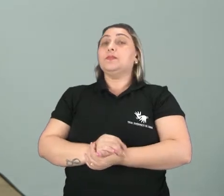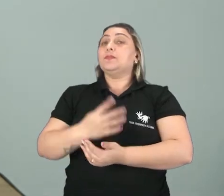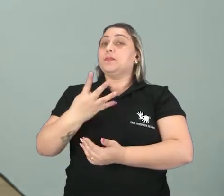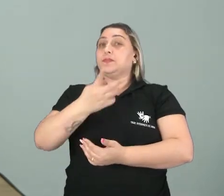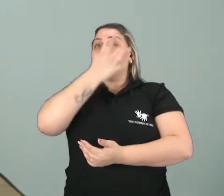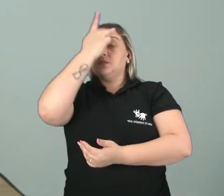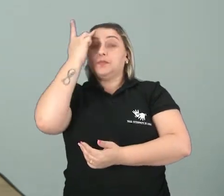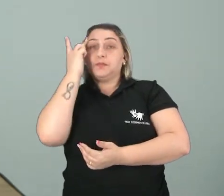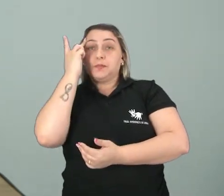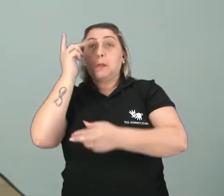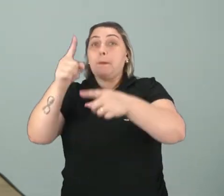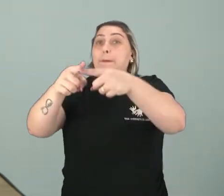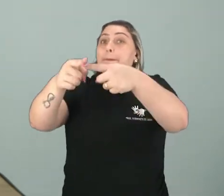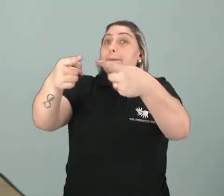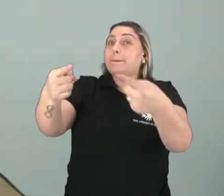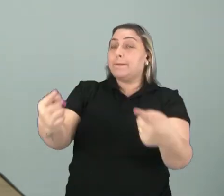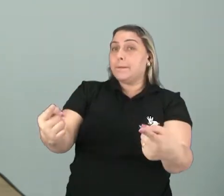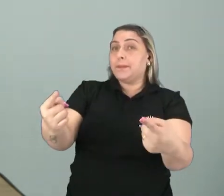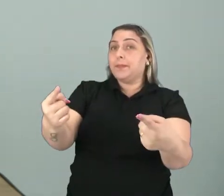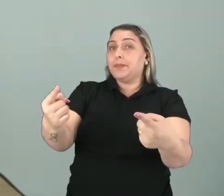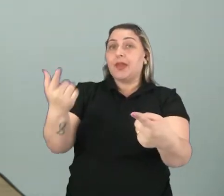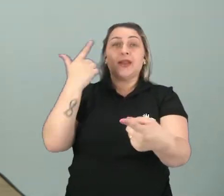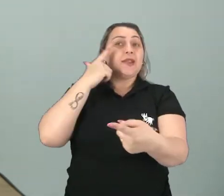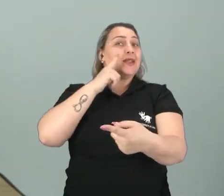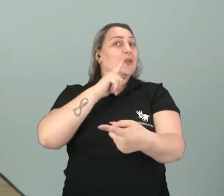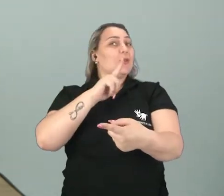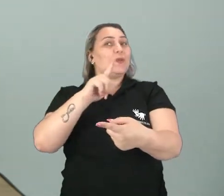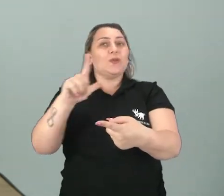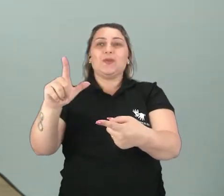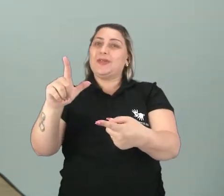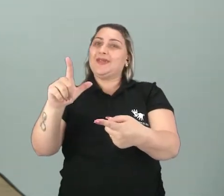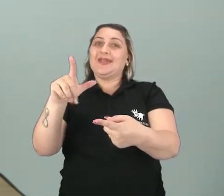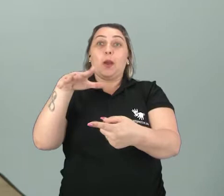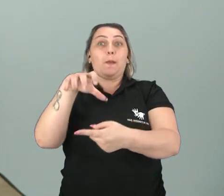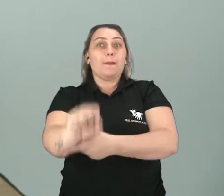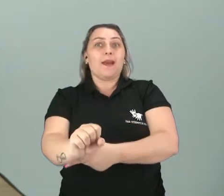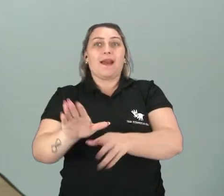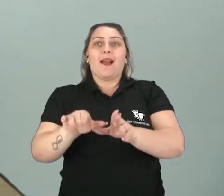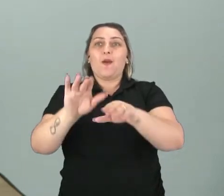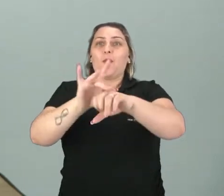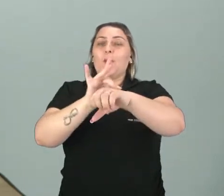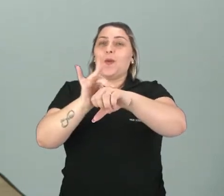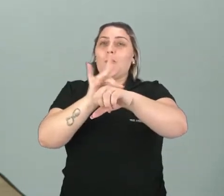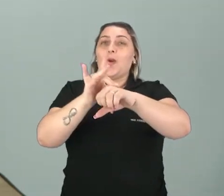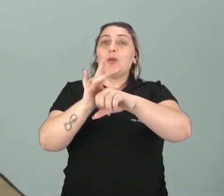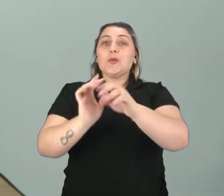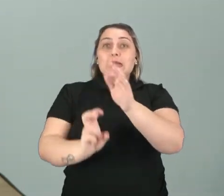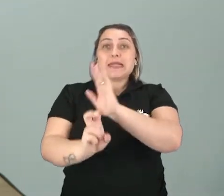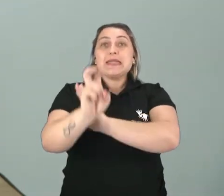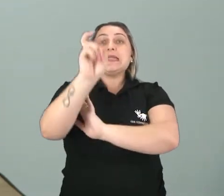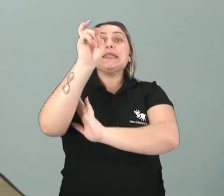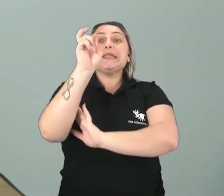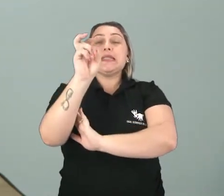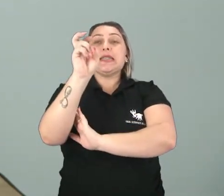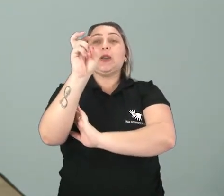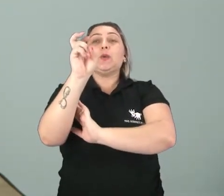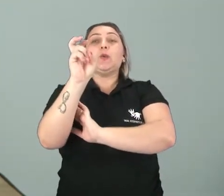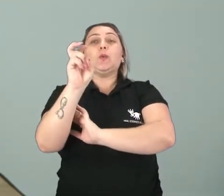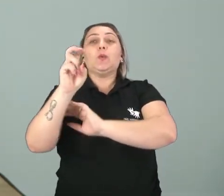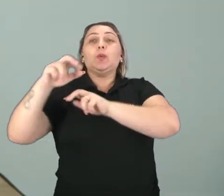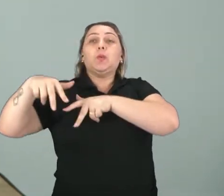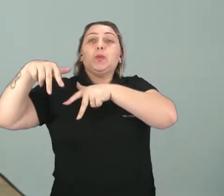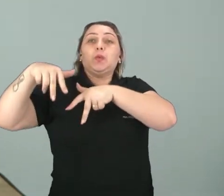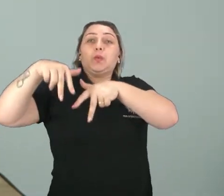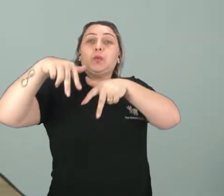4 pessoas. Porém, não conseguiu sucesso. Até que os 5 vão até a torre.